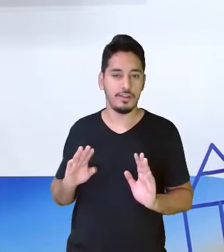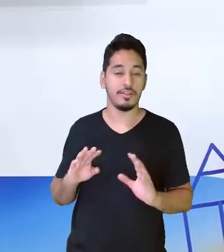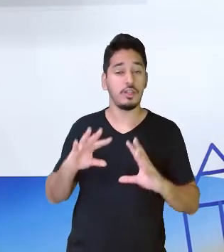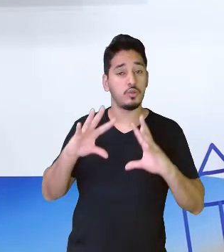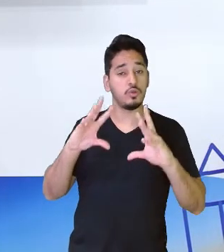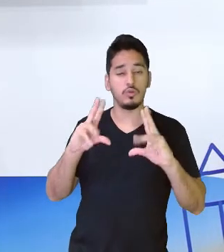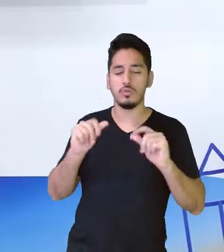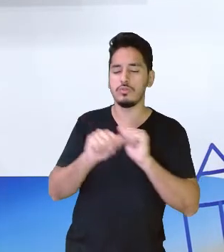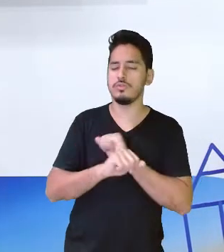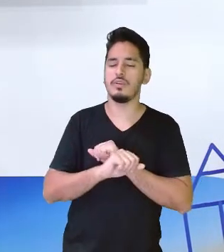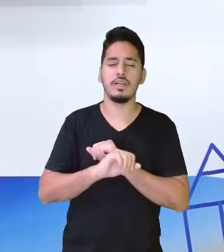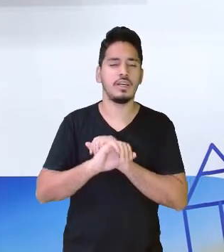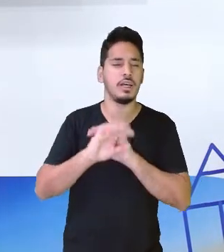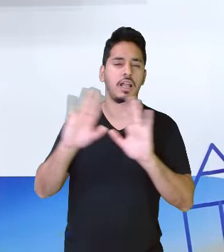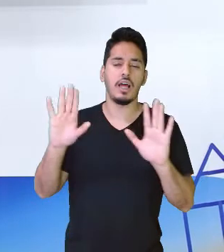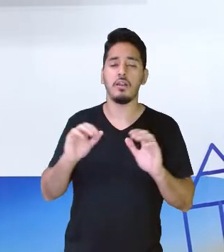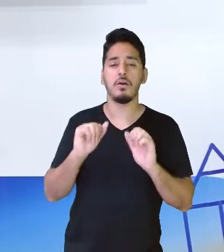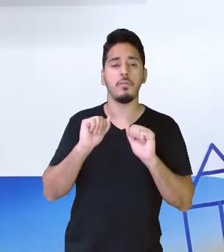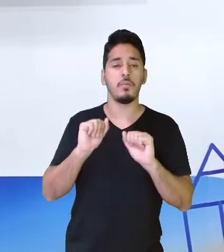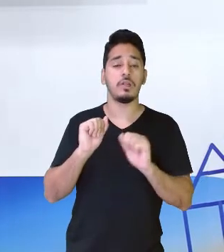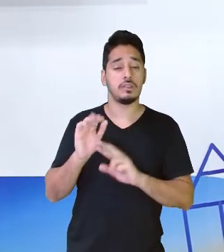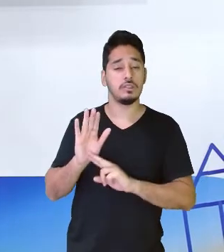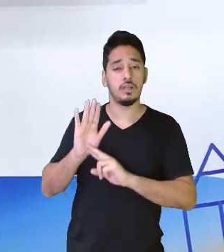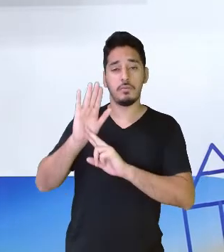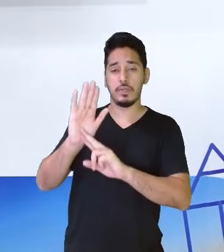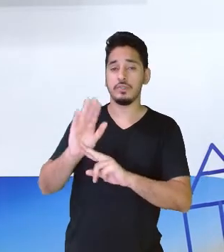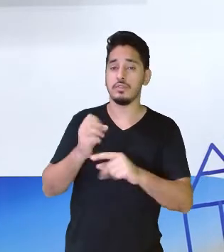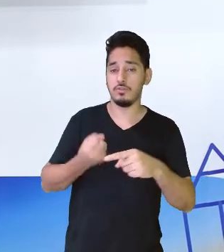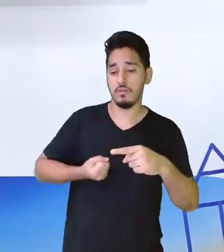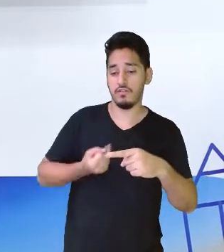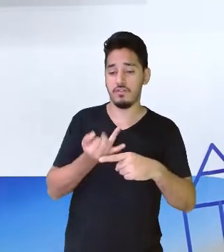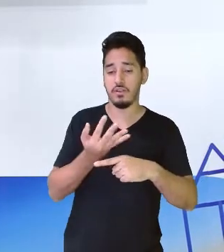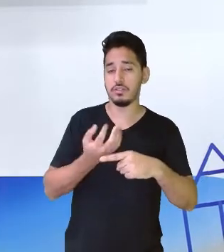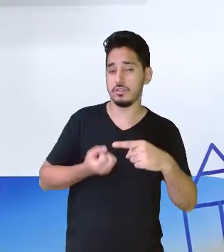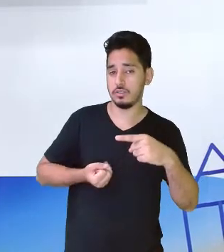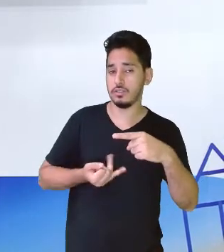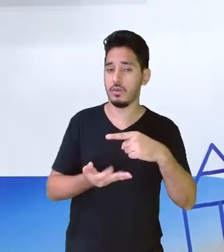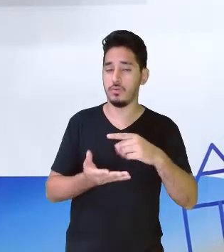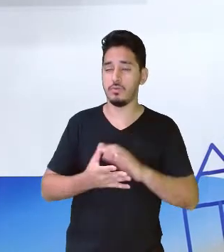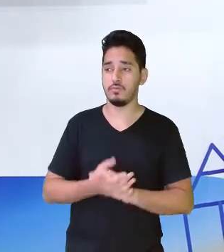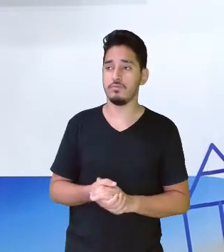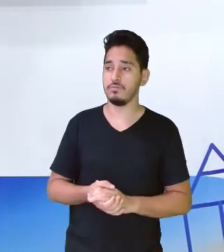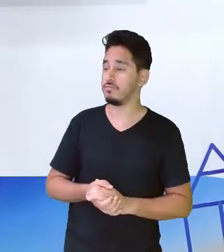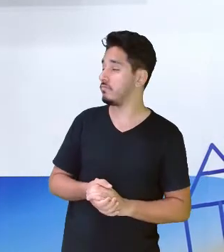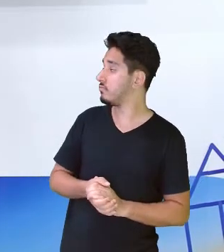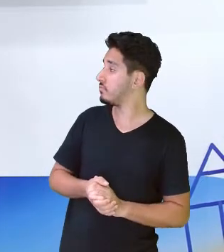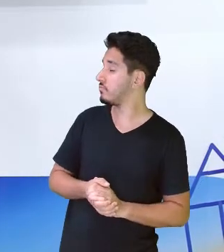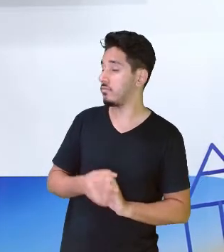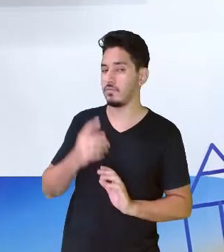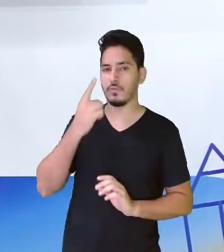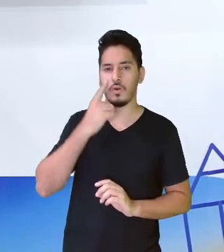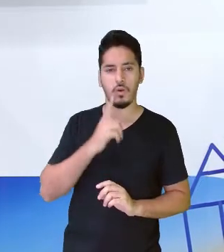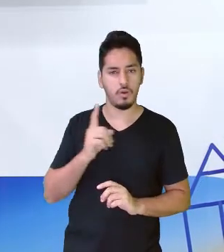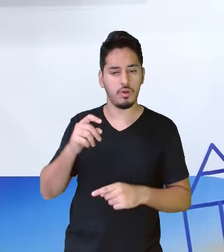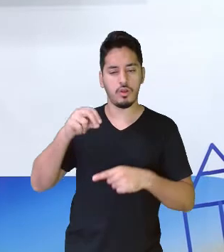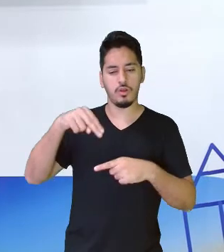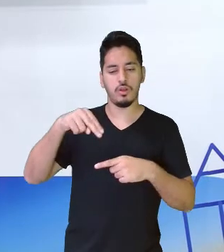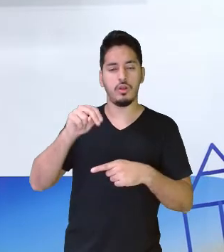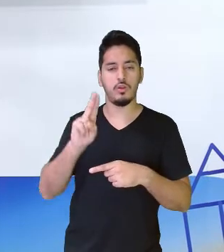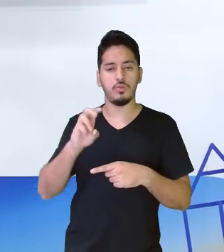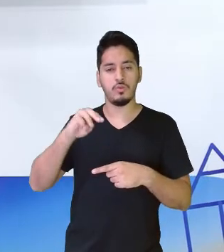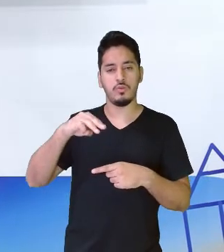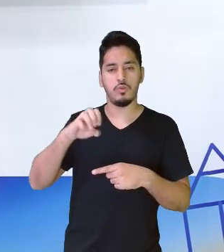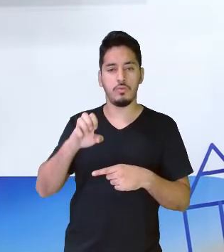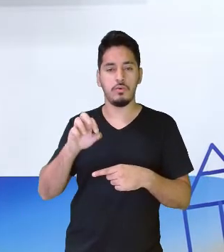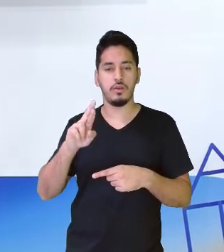isso claramente pode ser a representação de uma fração. Então, como está aqui, ó, numerador,